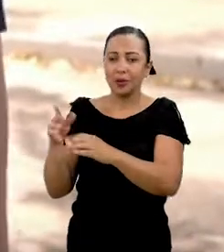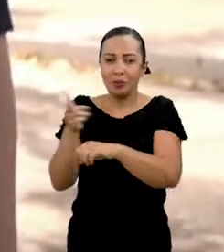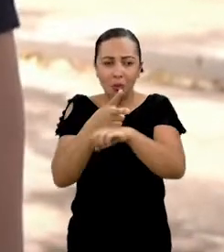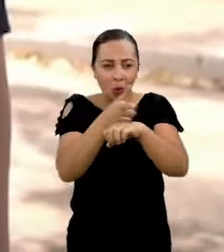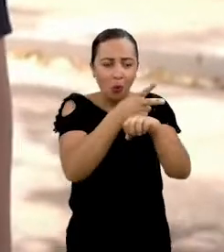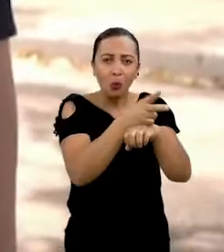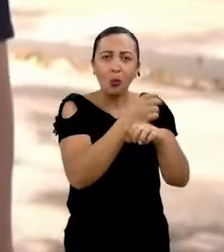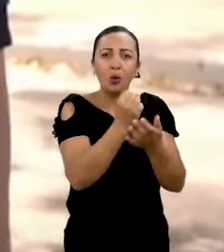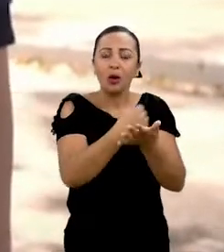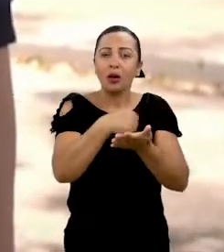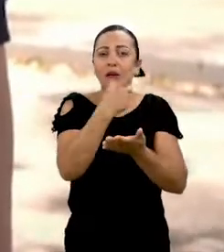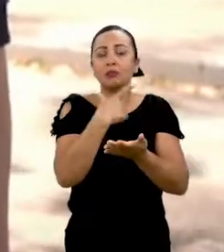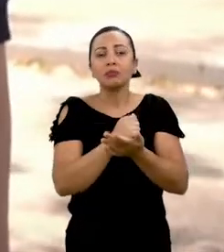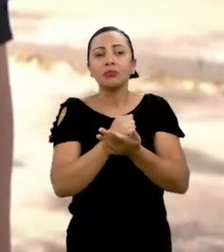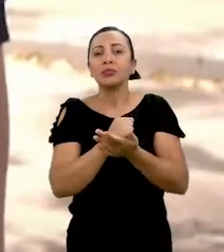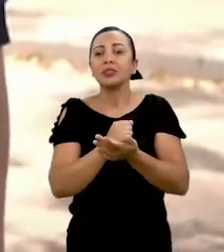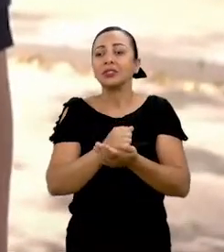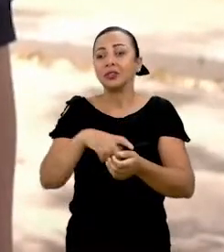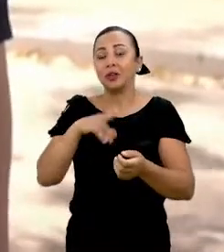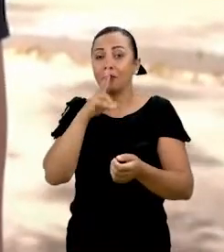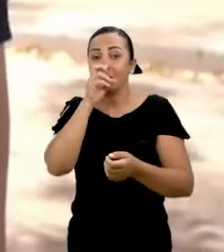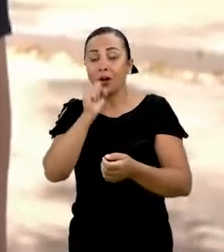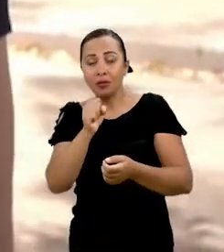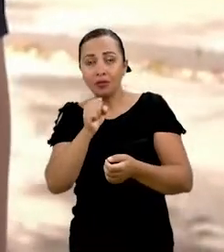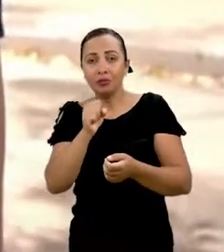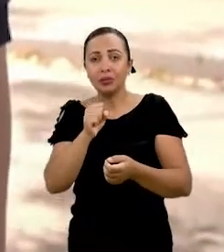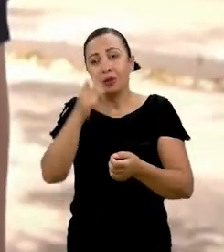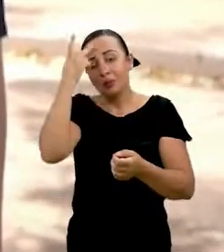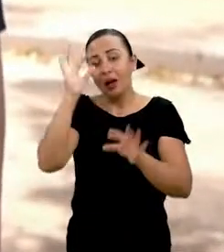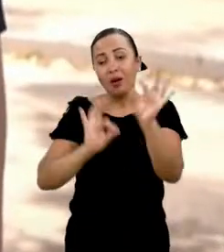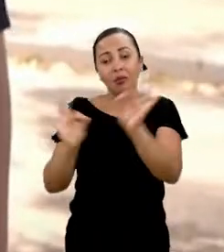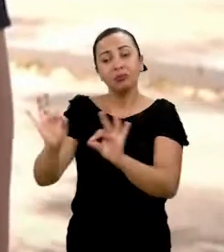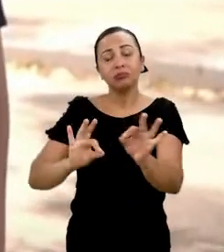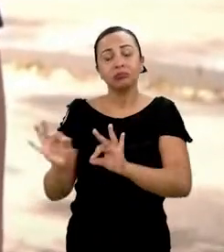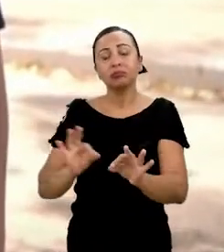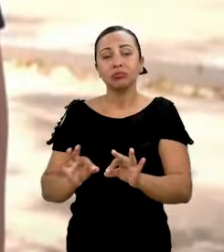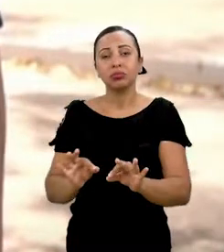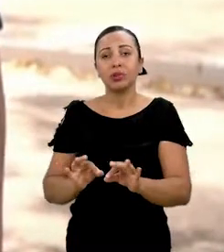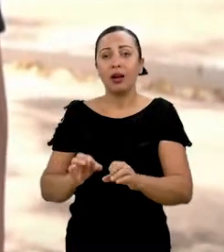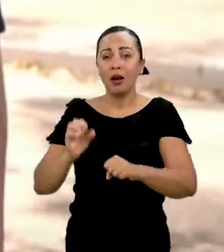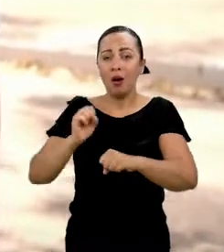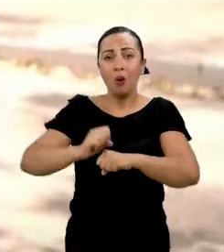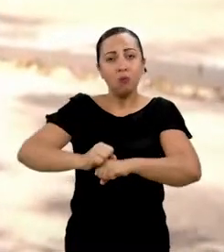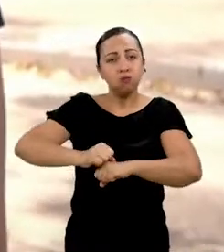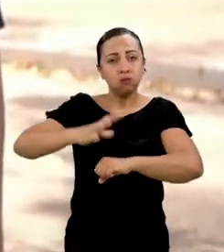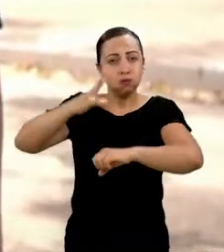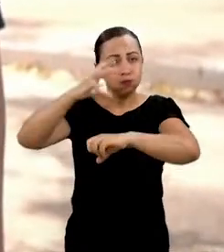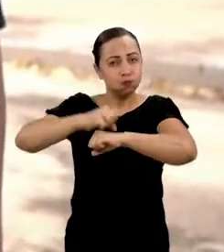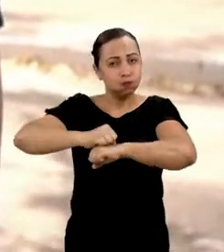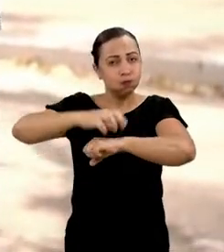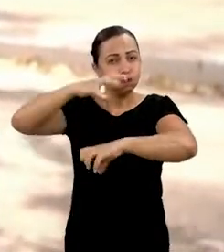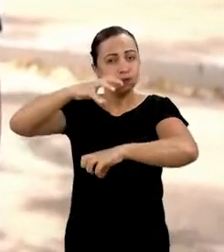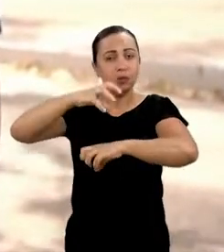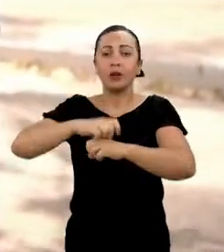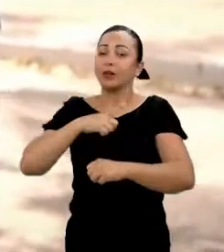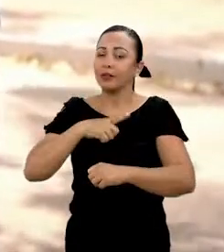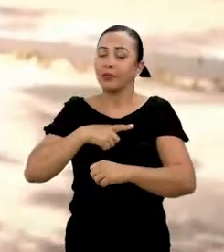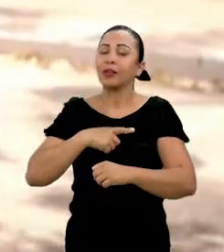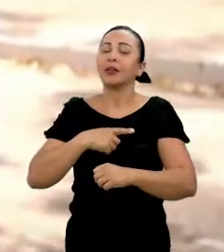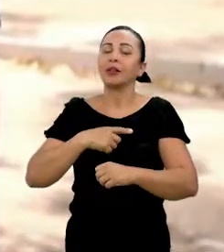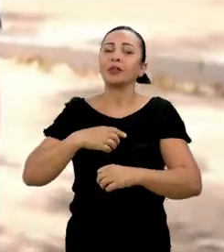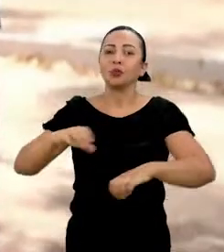recorrendo ao uso de agentes antimicrobianos para controlar as infecções que esses animais estão